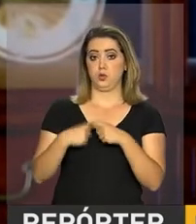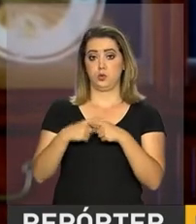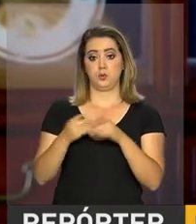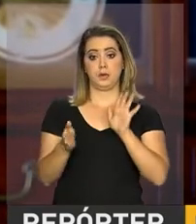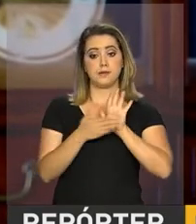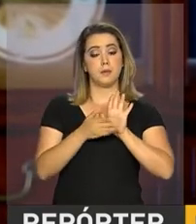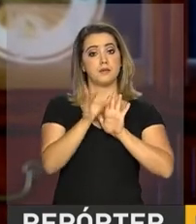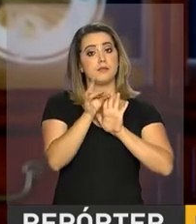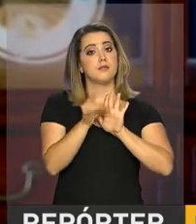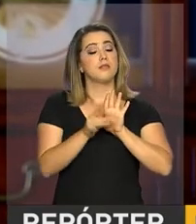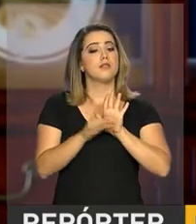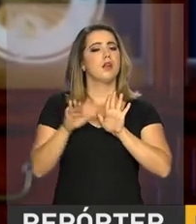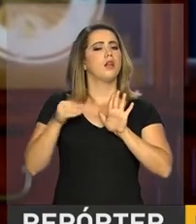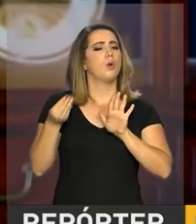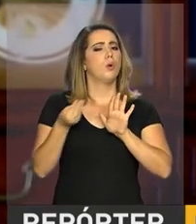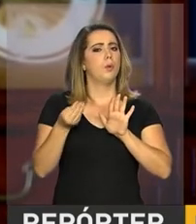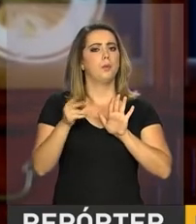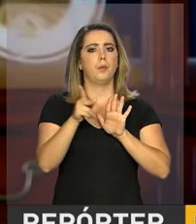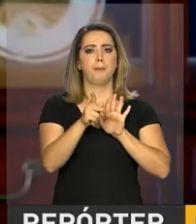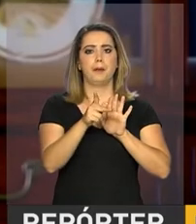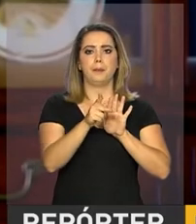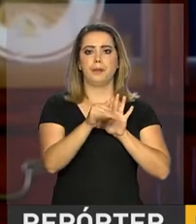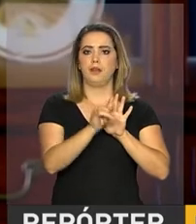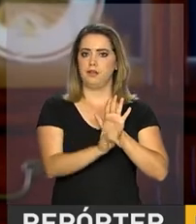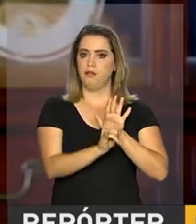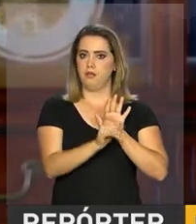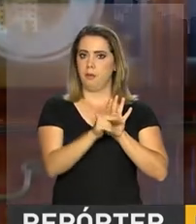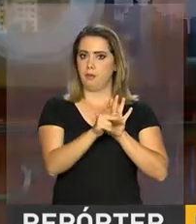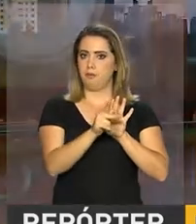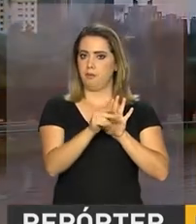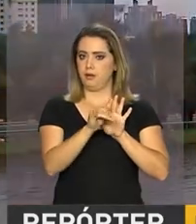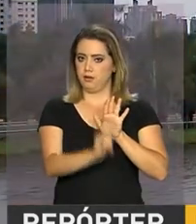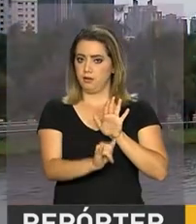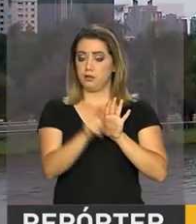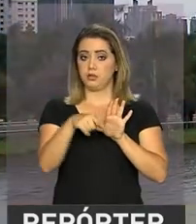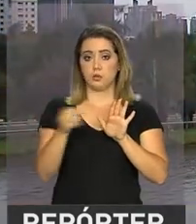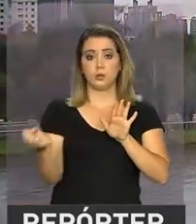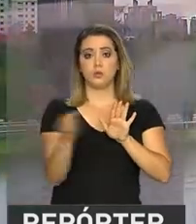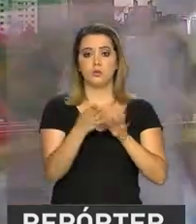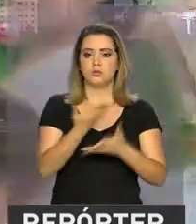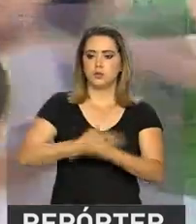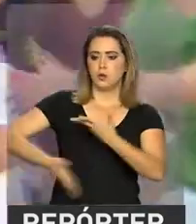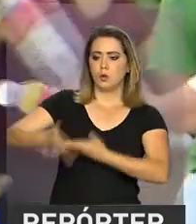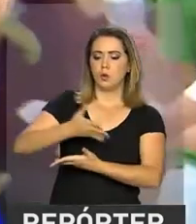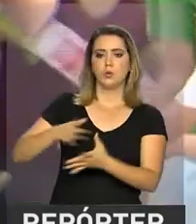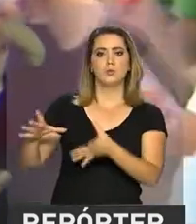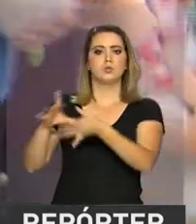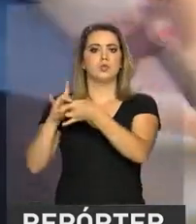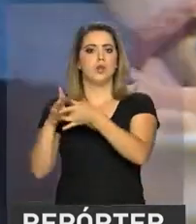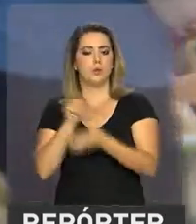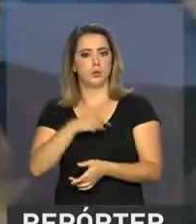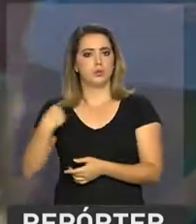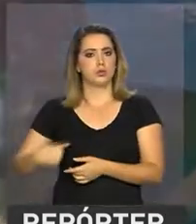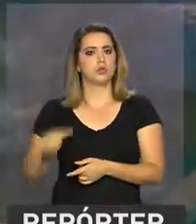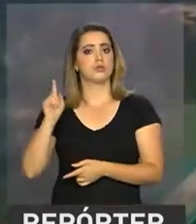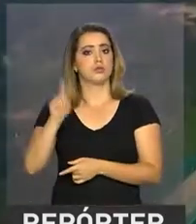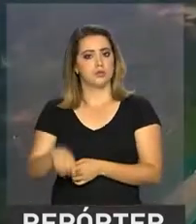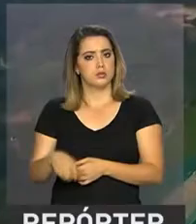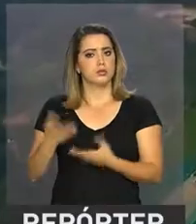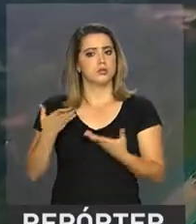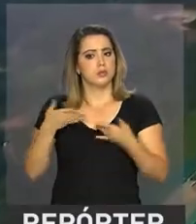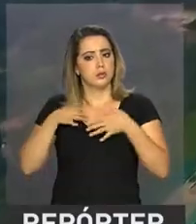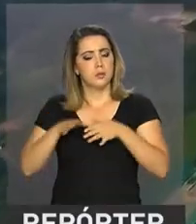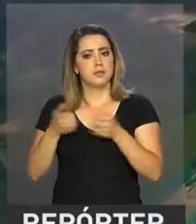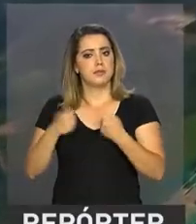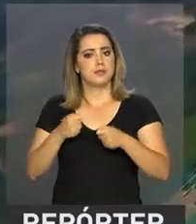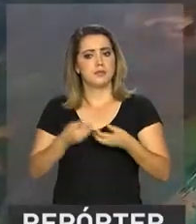app os planos de privatização que resultaram melhor comércio com a china por vários deles têm a ver com o escoamento dos produtos